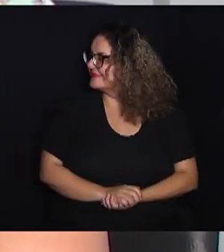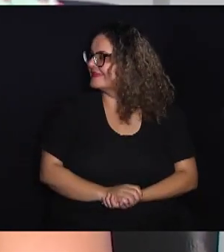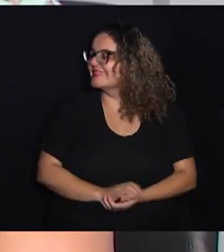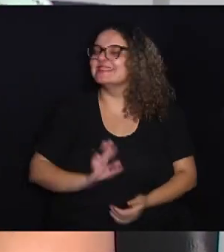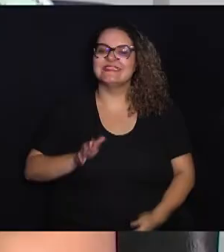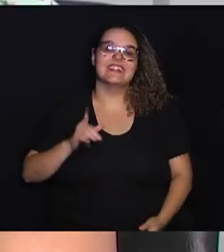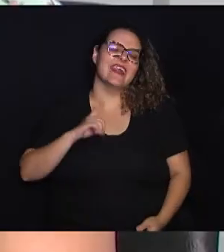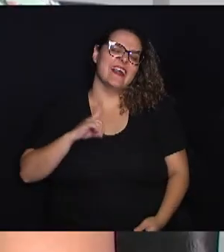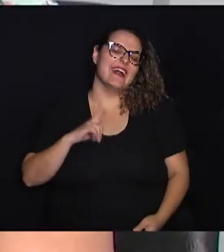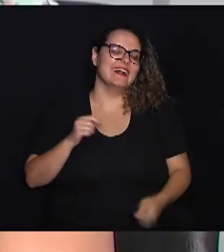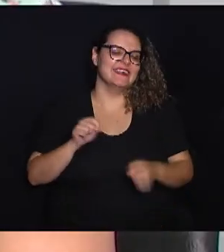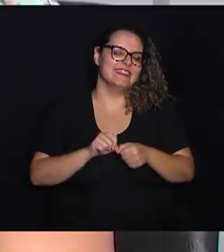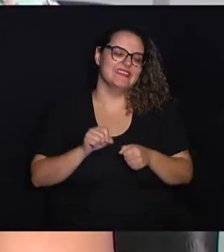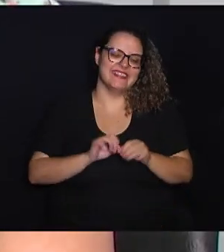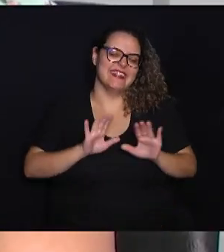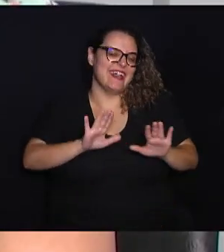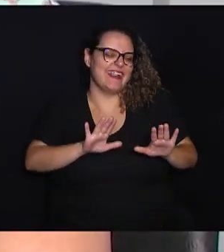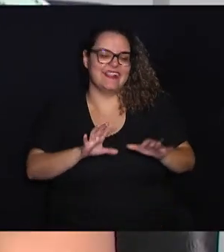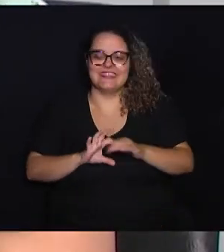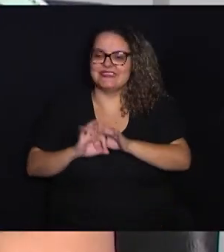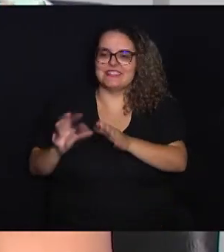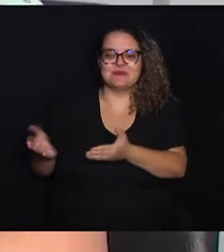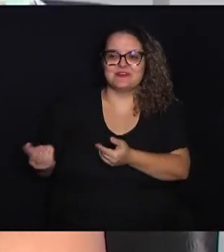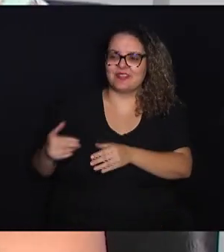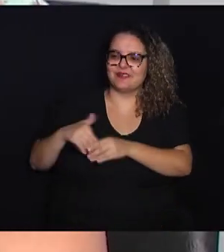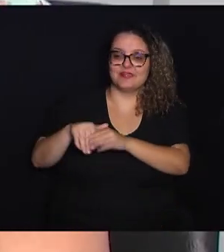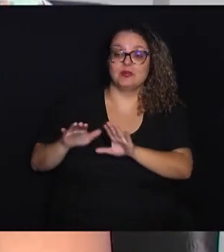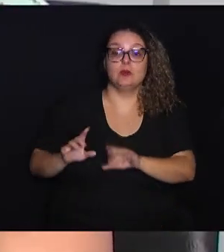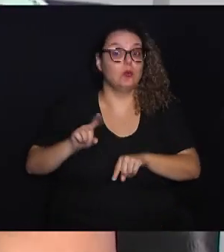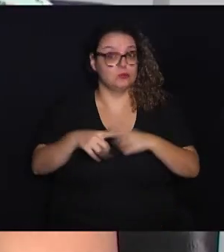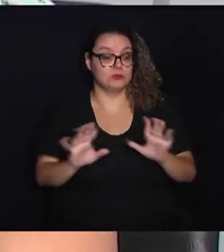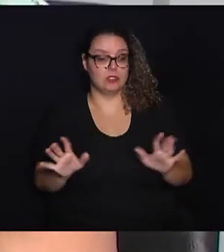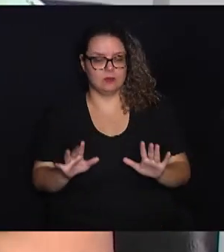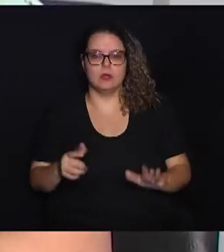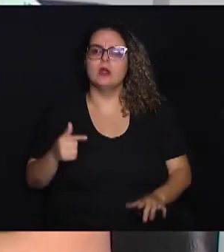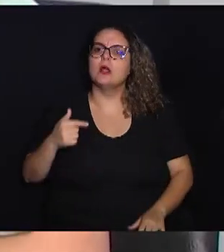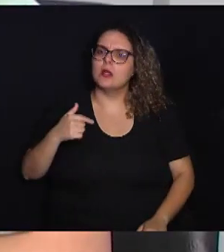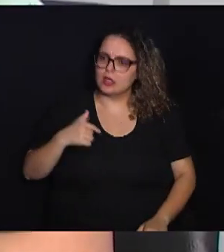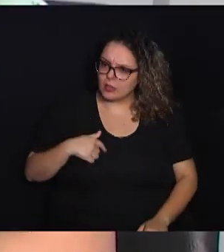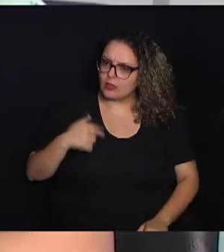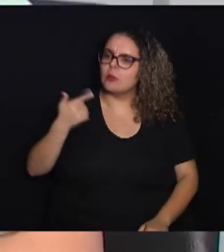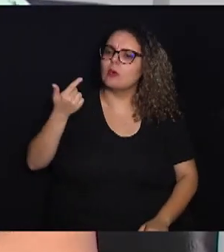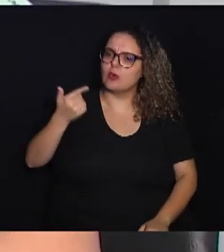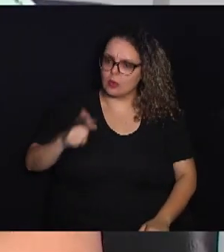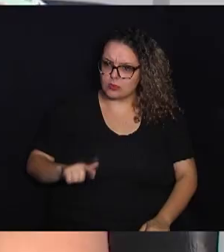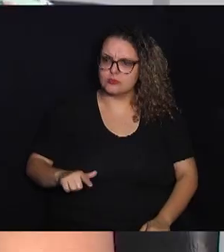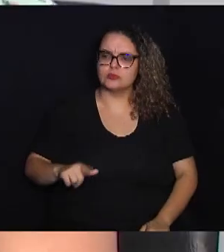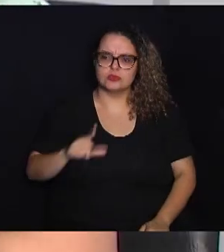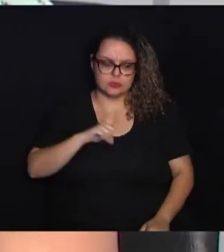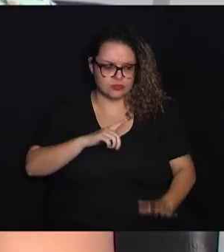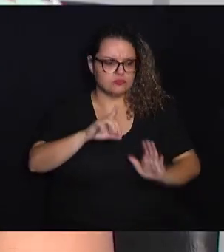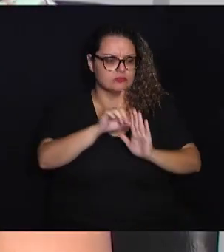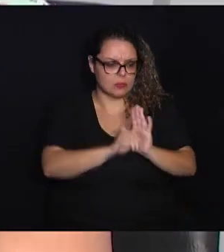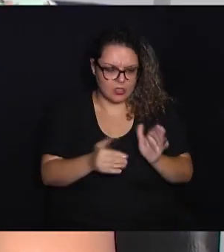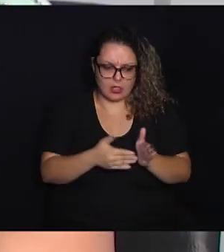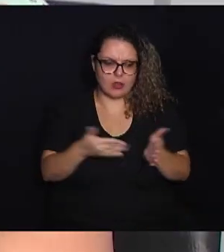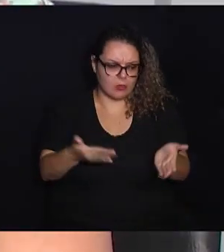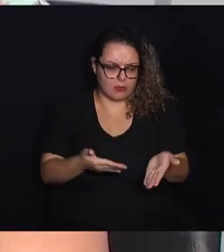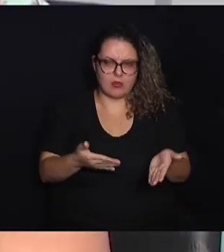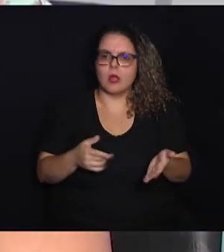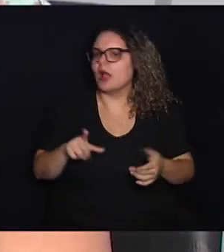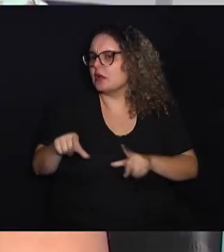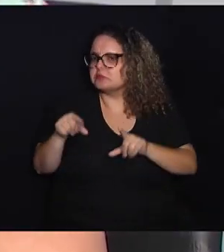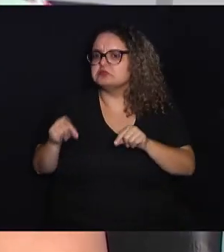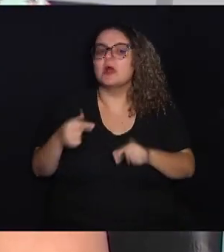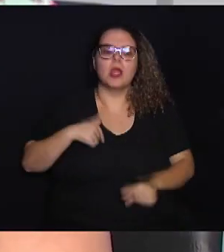parte, vou deixar para os mais jovens votarem. Outros não, outros falam, não, eu tive esse direito até agora e por mais seja facultativo,